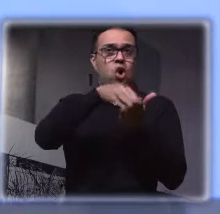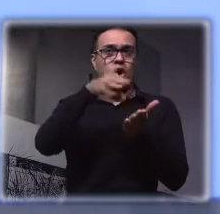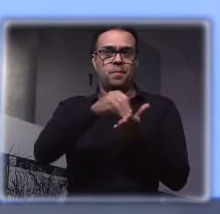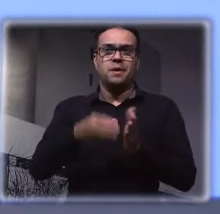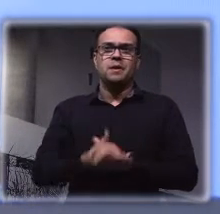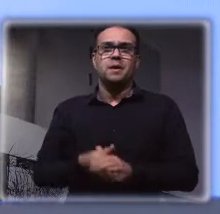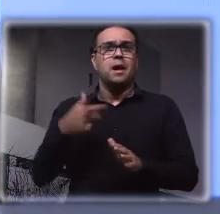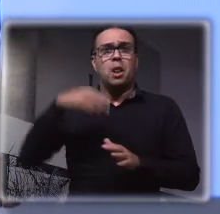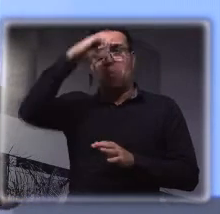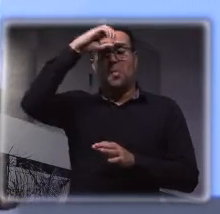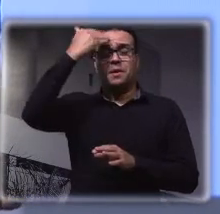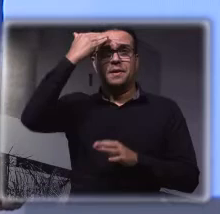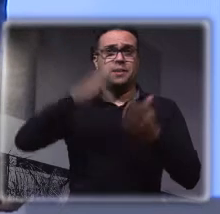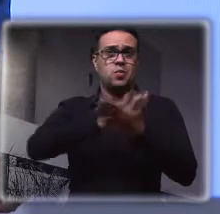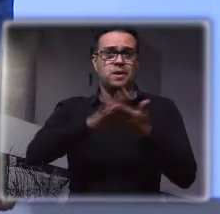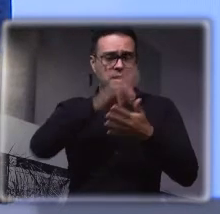sentença que ela não entende nada.